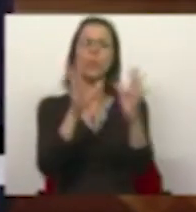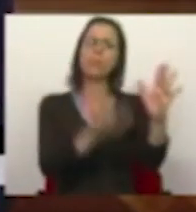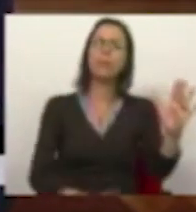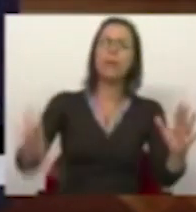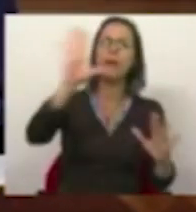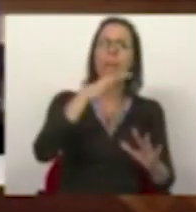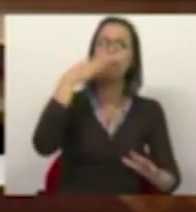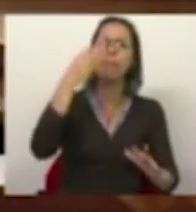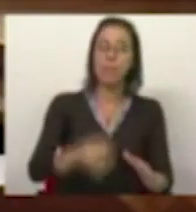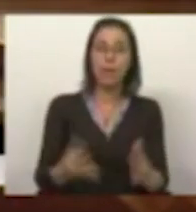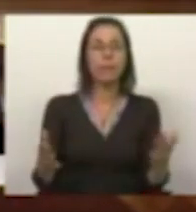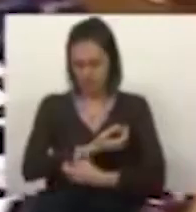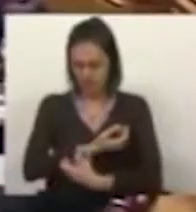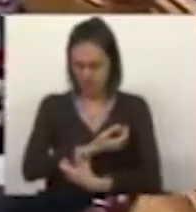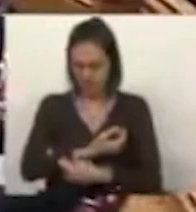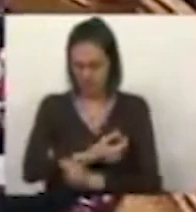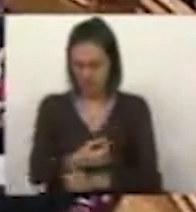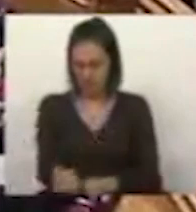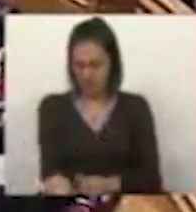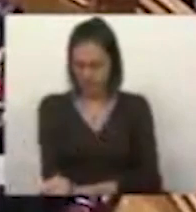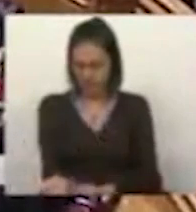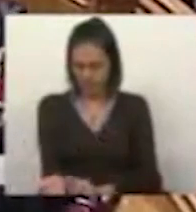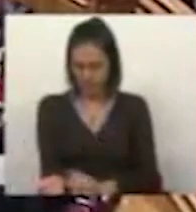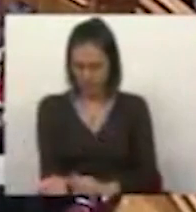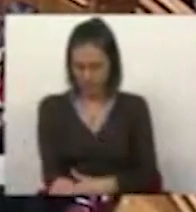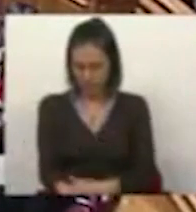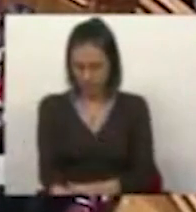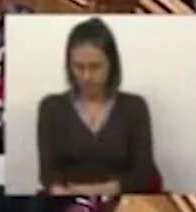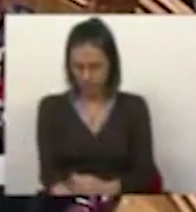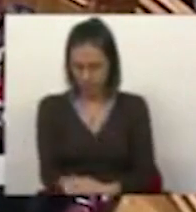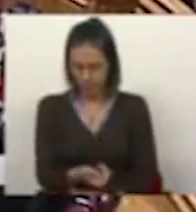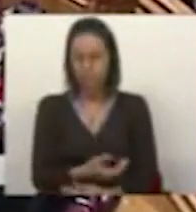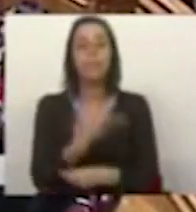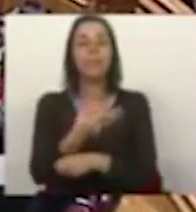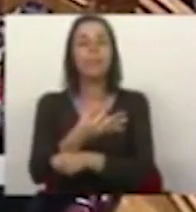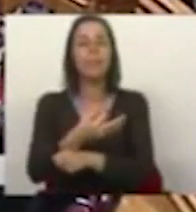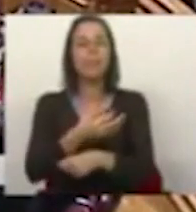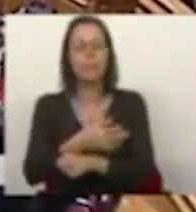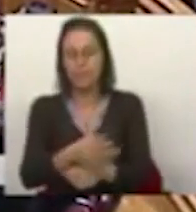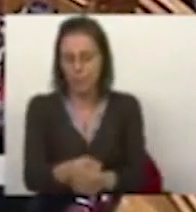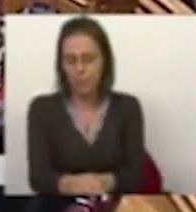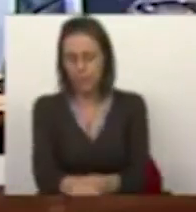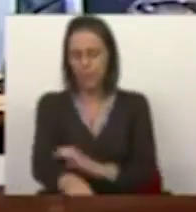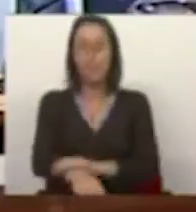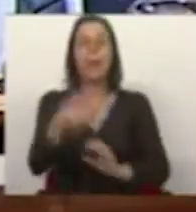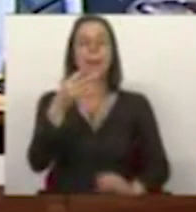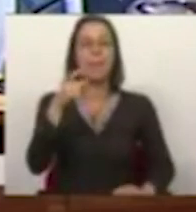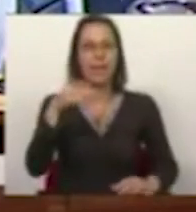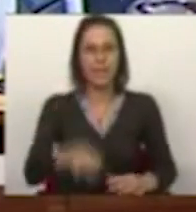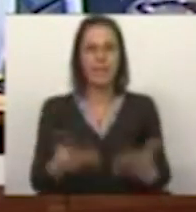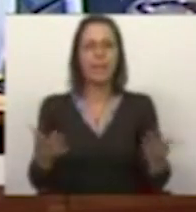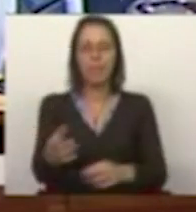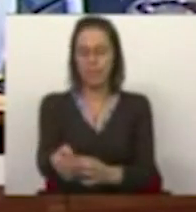território nacional de forma idêntica. Vai o Governo convergir com estas propostas do PCP? Na resposta,